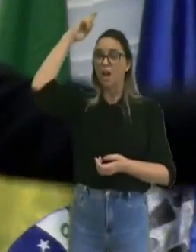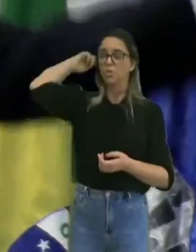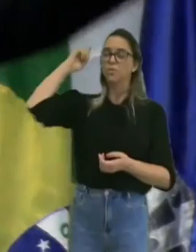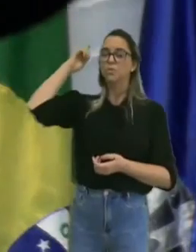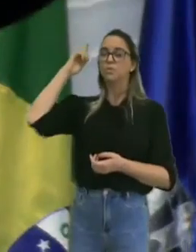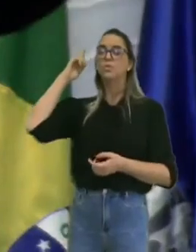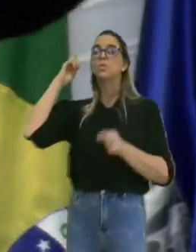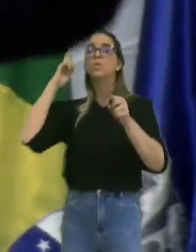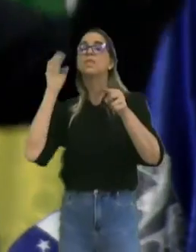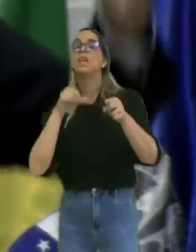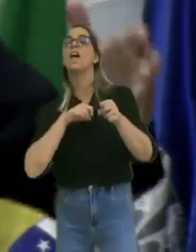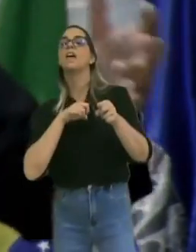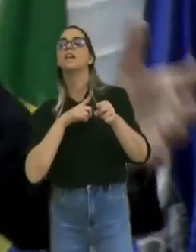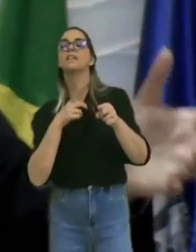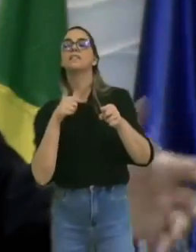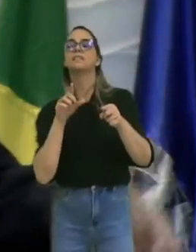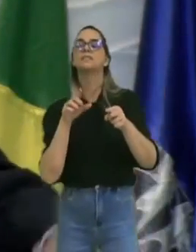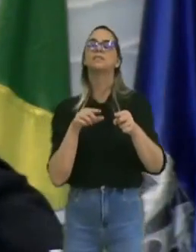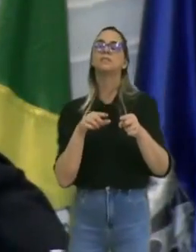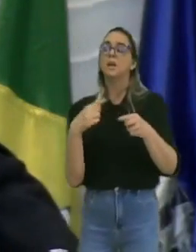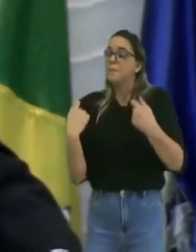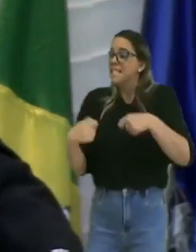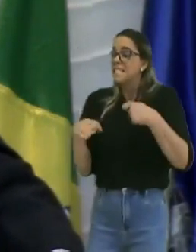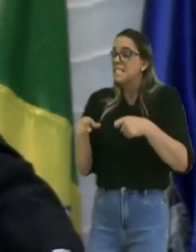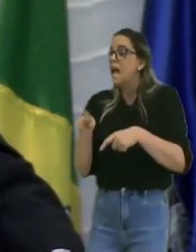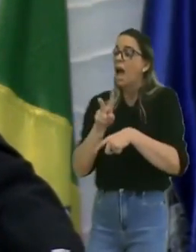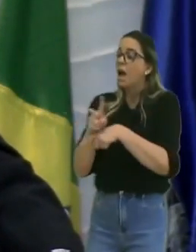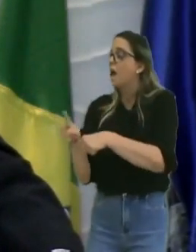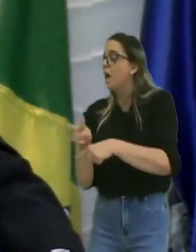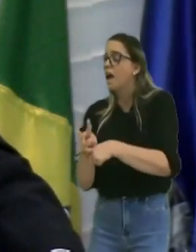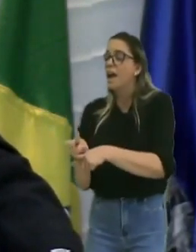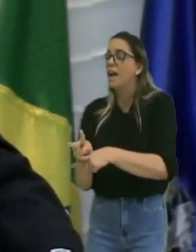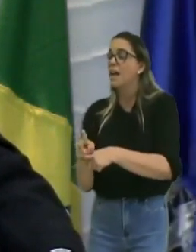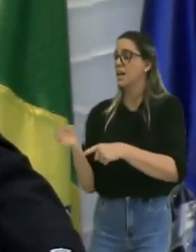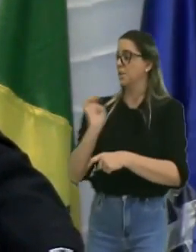tem defender rico.